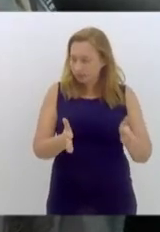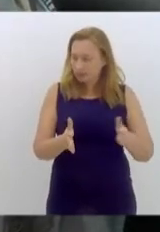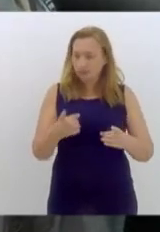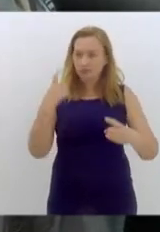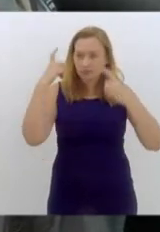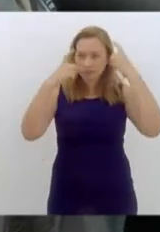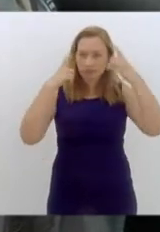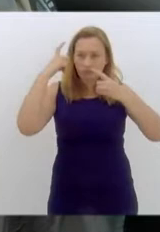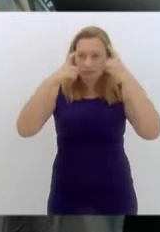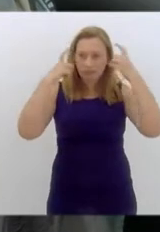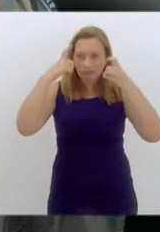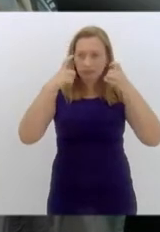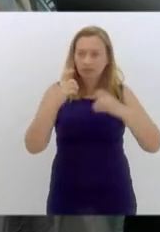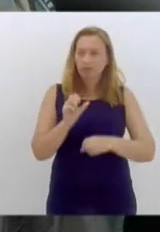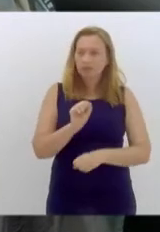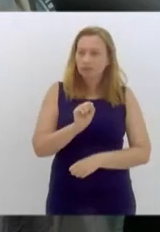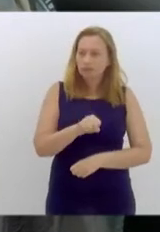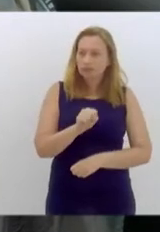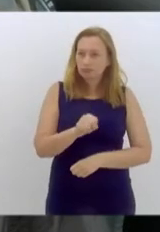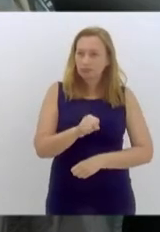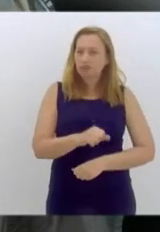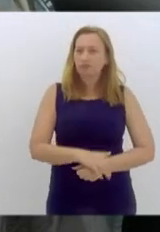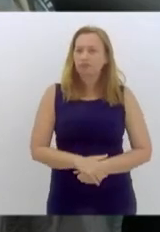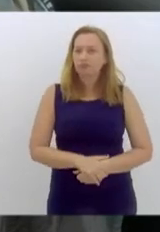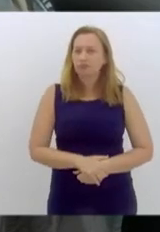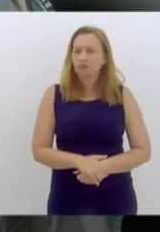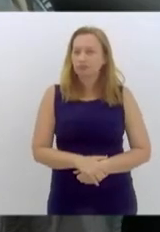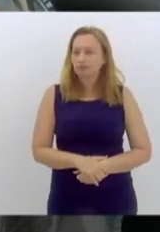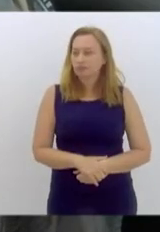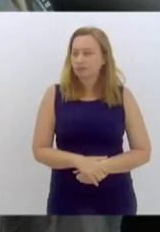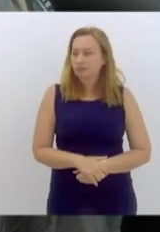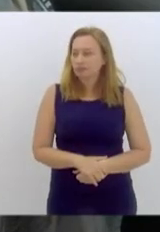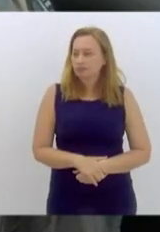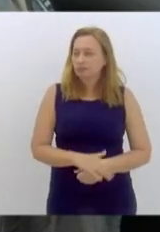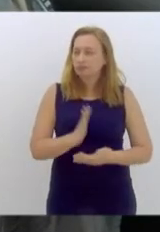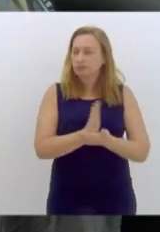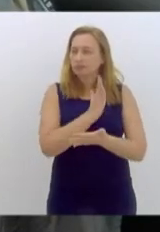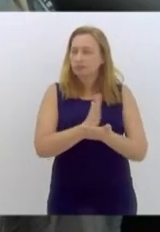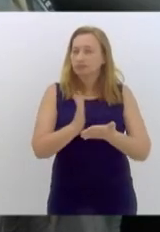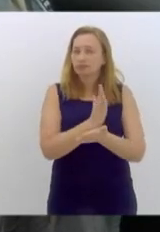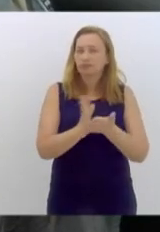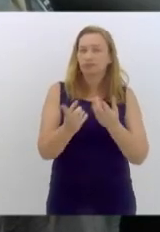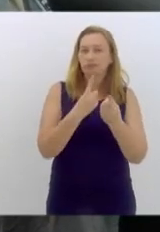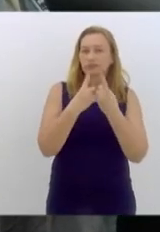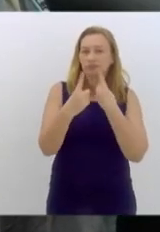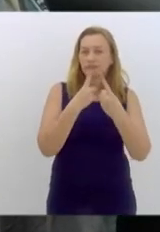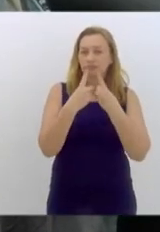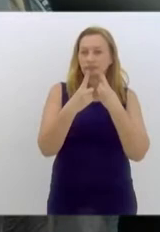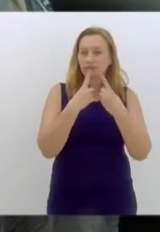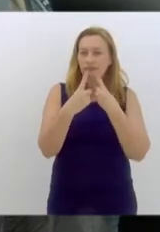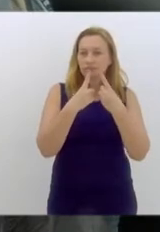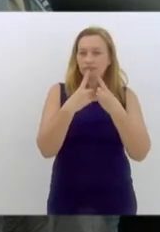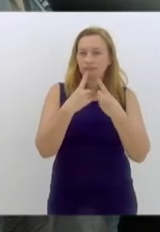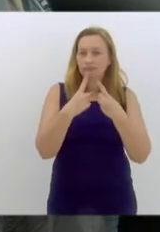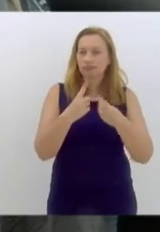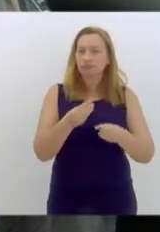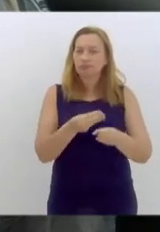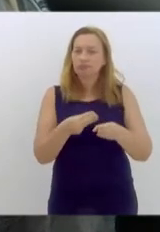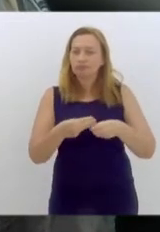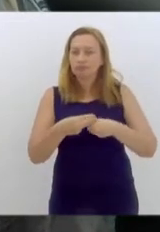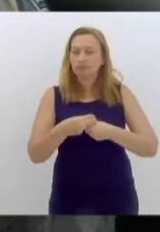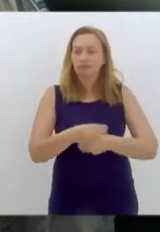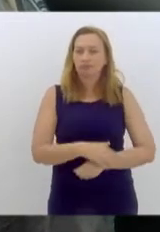preocupa e se há previsão efetiva de algum diálogo com algum município?